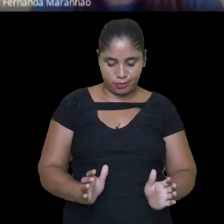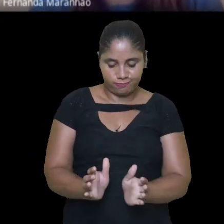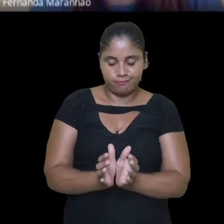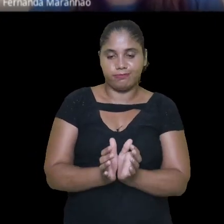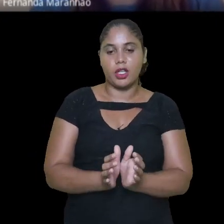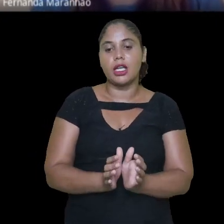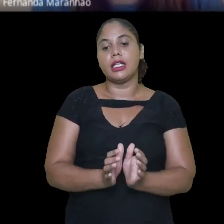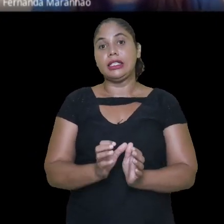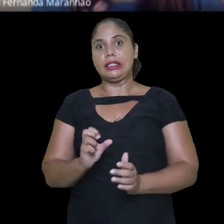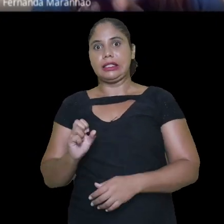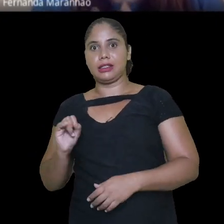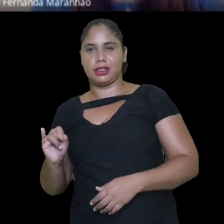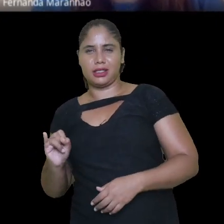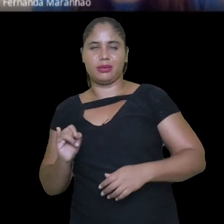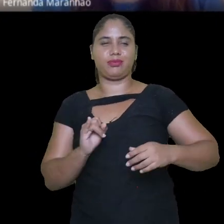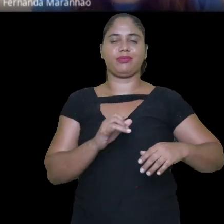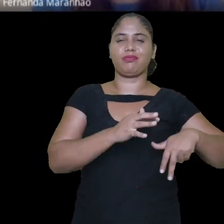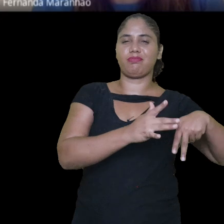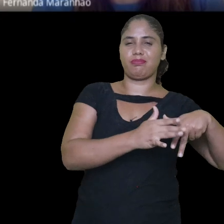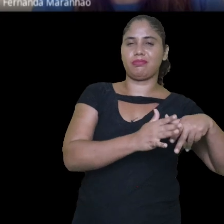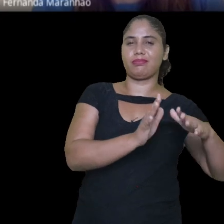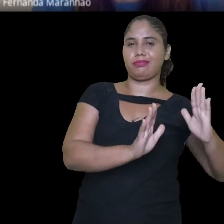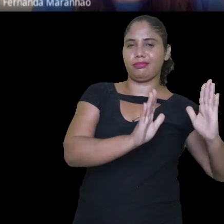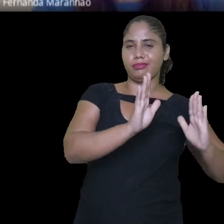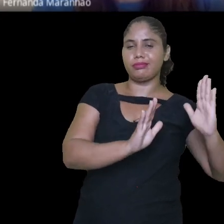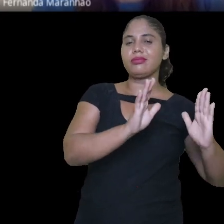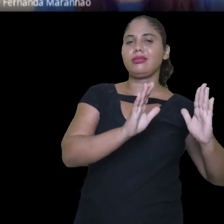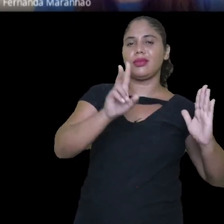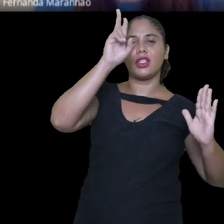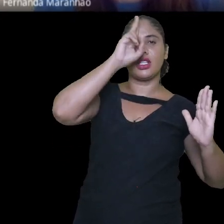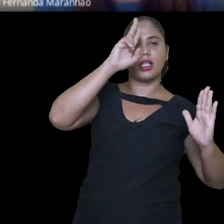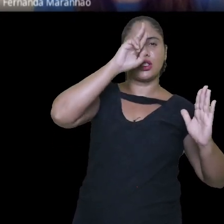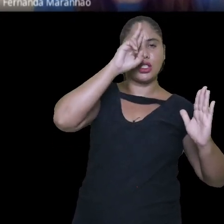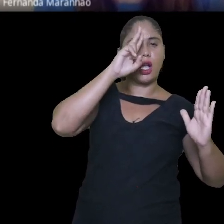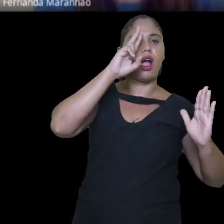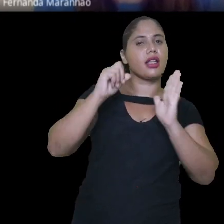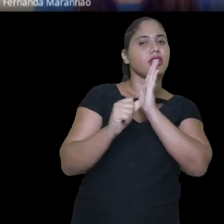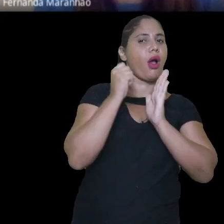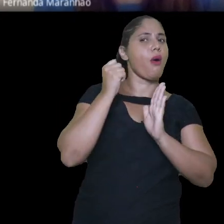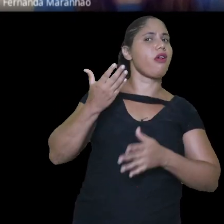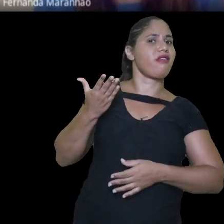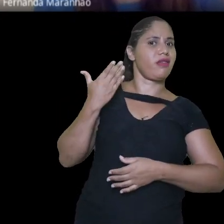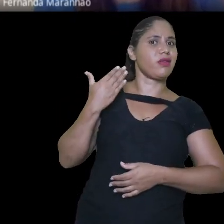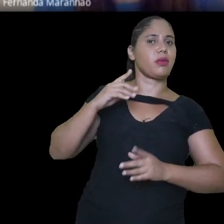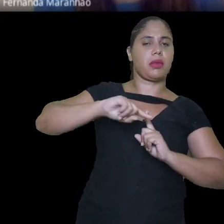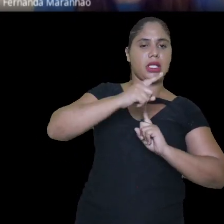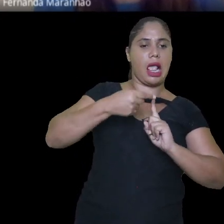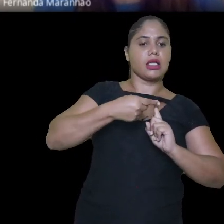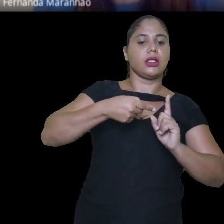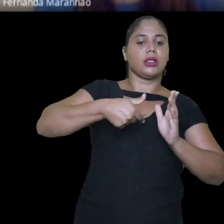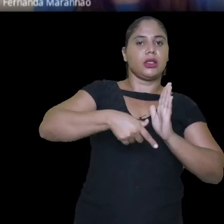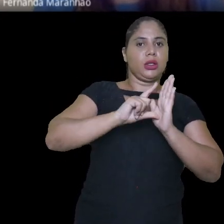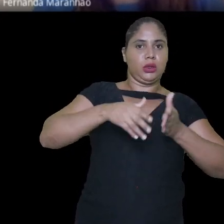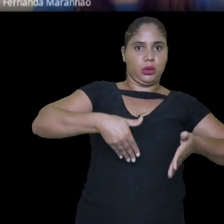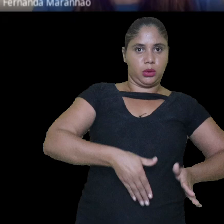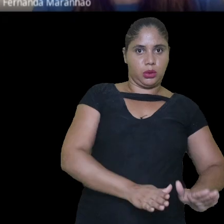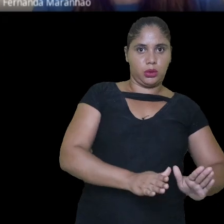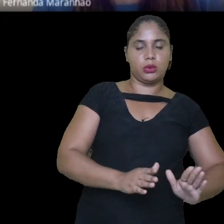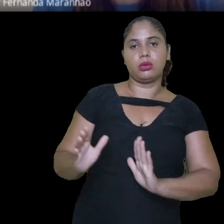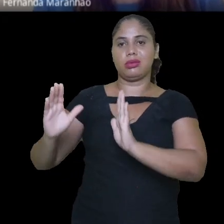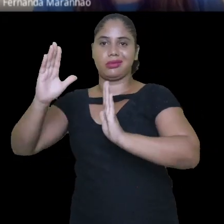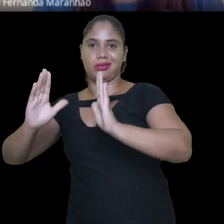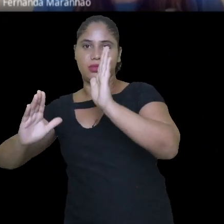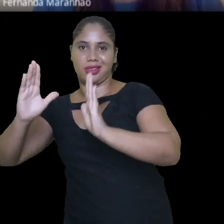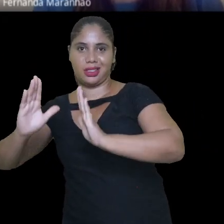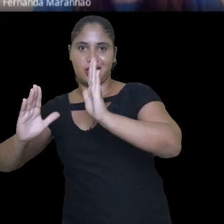história de prematuridade. Então, é um fluxograma em que no centro a gente tem aqui o fator principal, que é o colo curto,